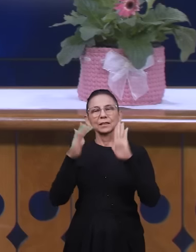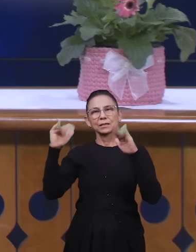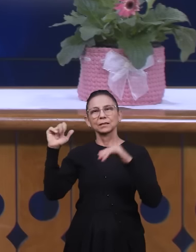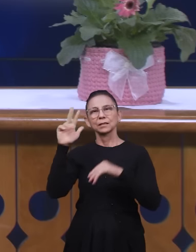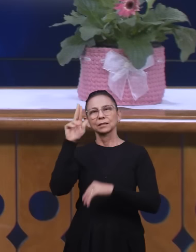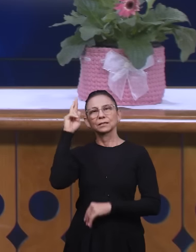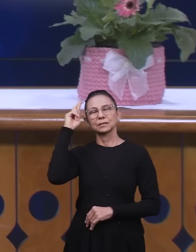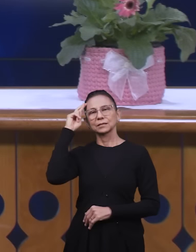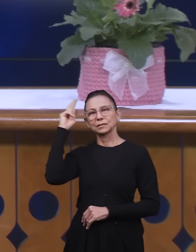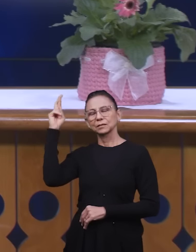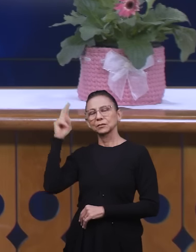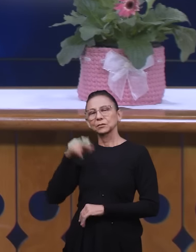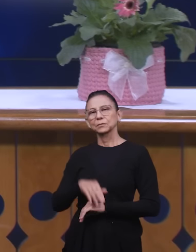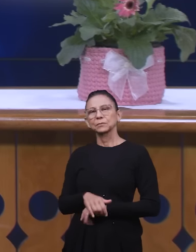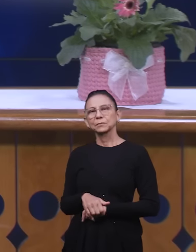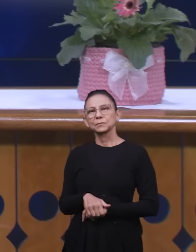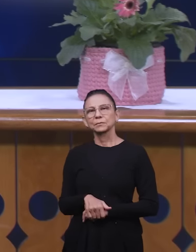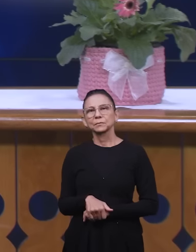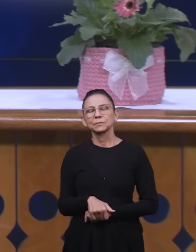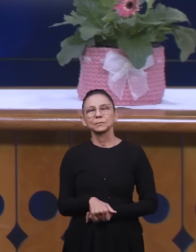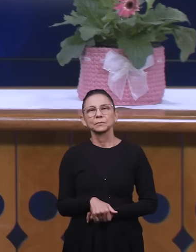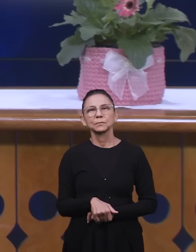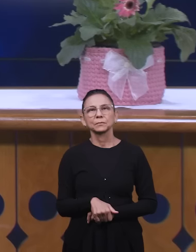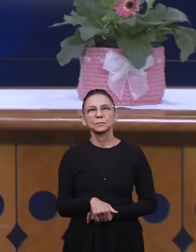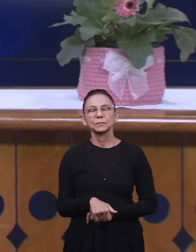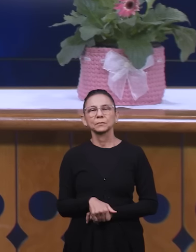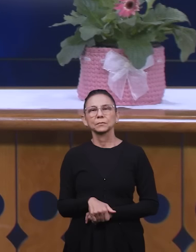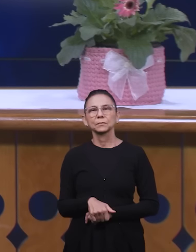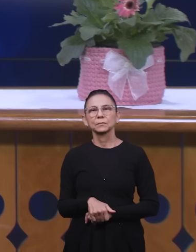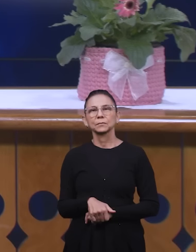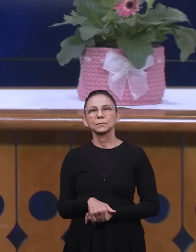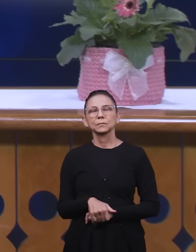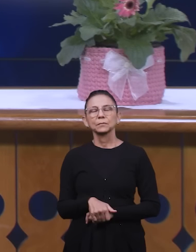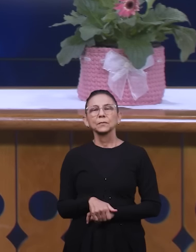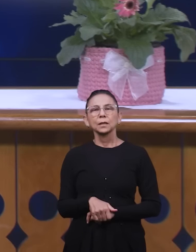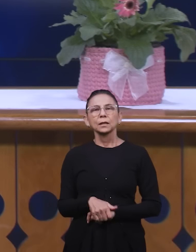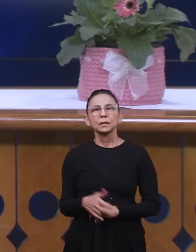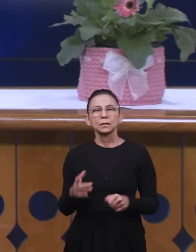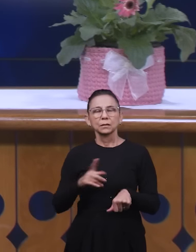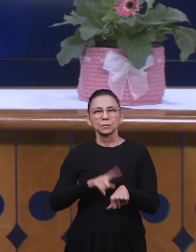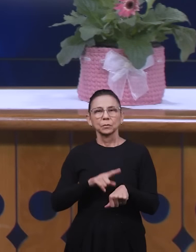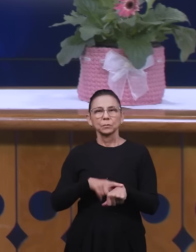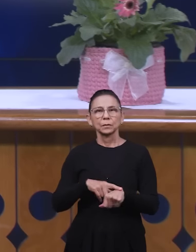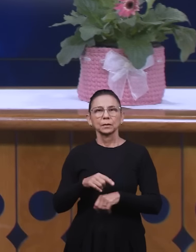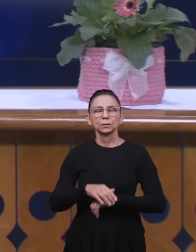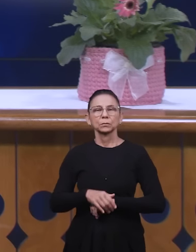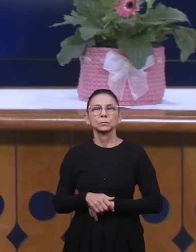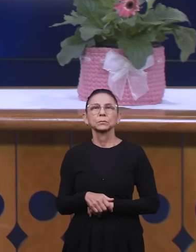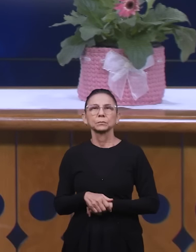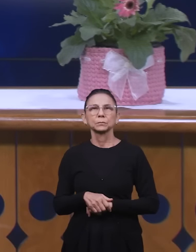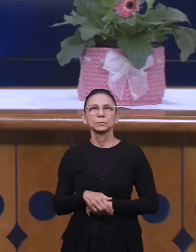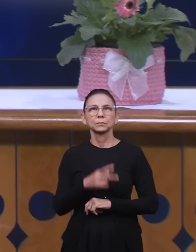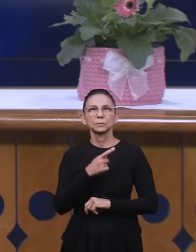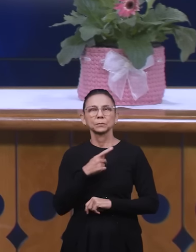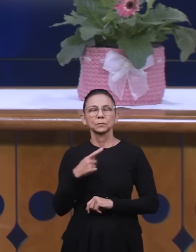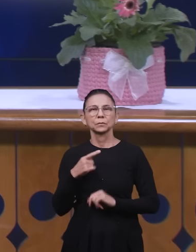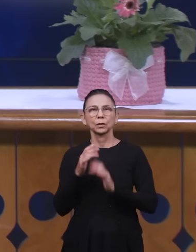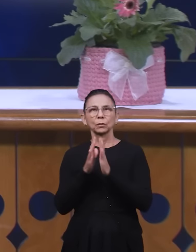Glória a Jesus, louvado seja o nome do Senhor. Nós estaremos ouvindo agora uma